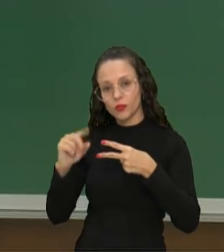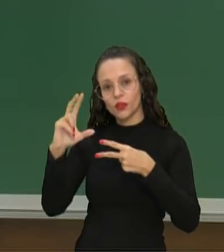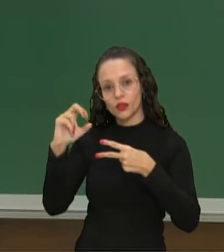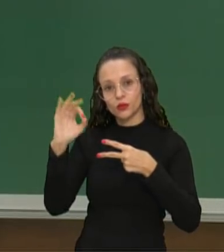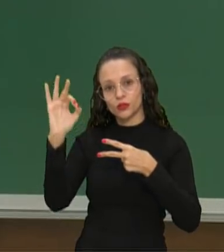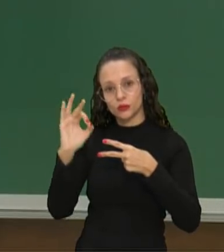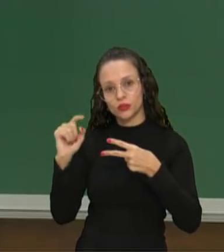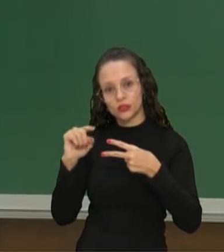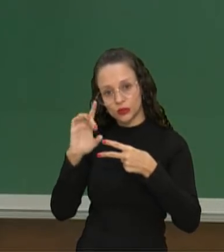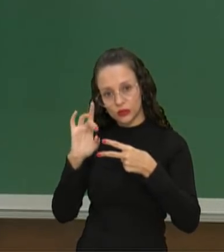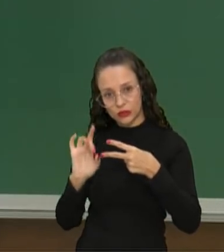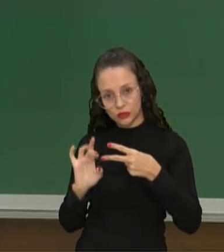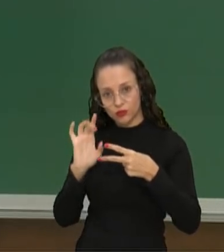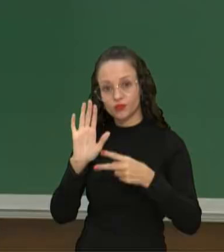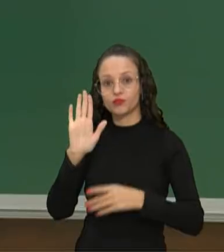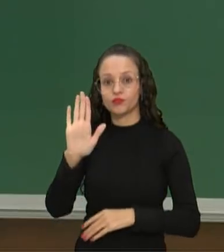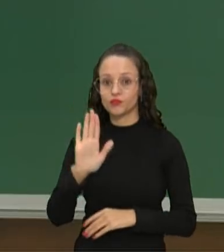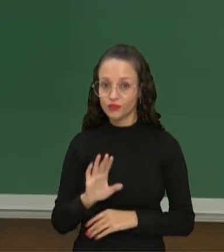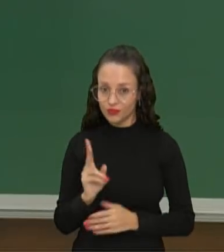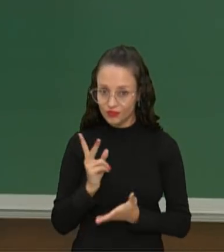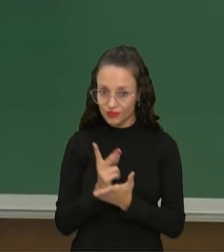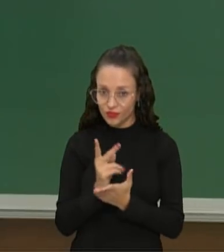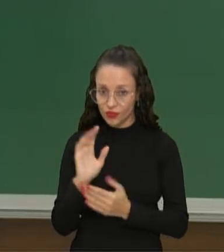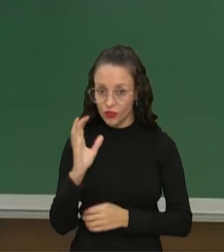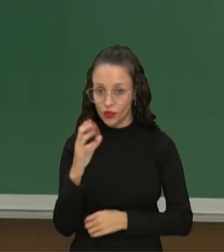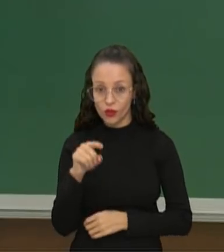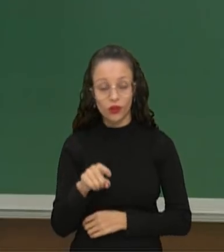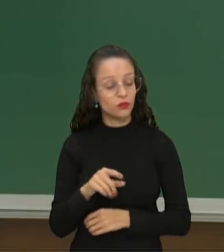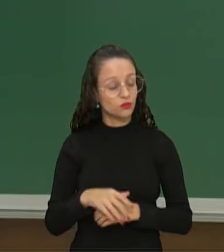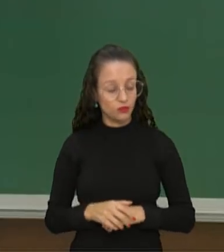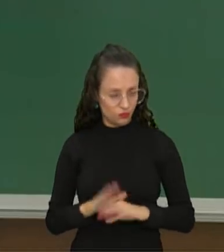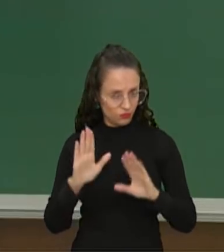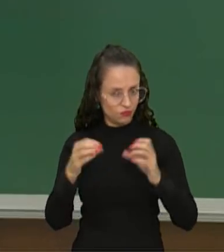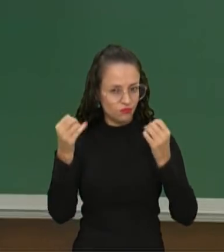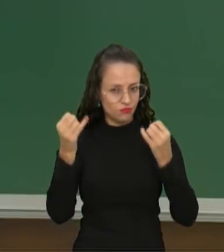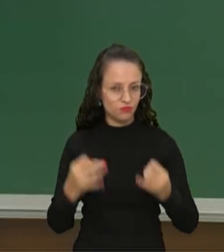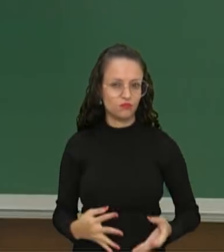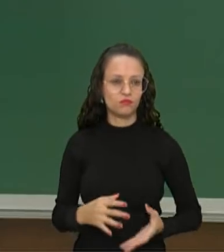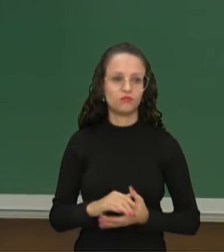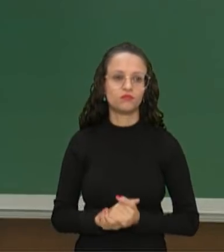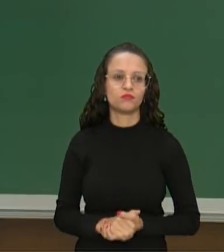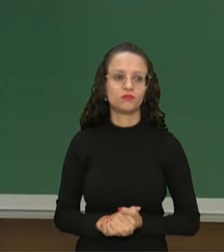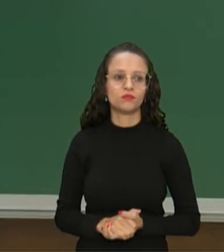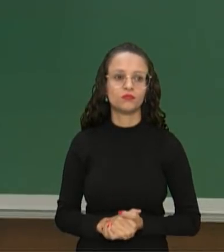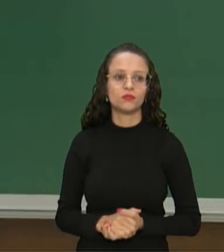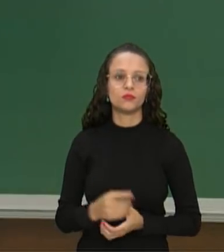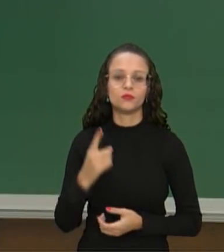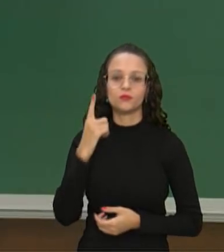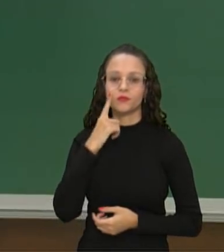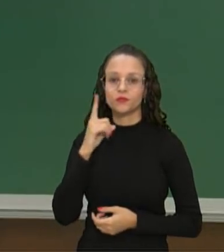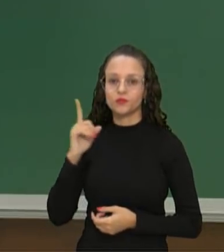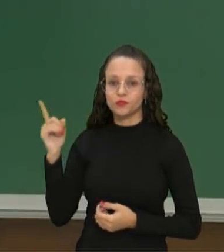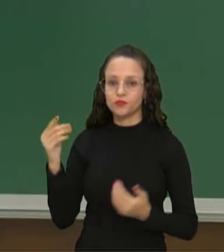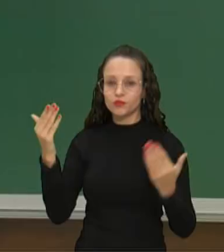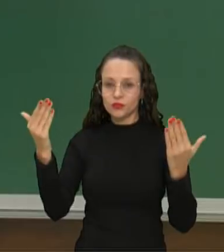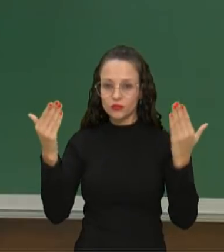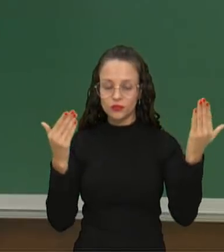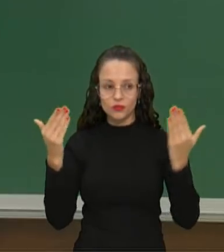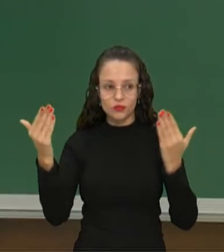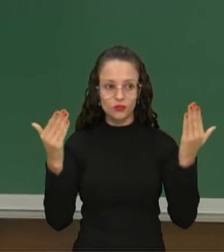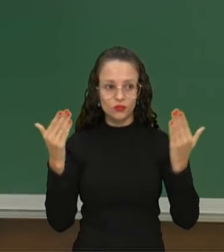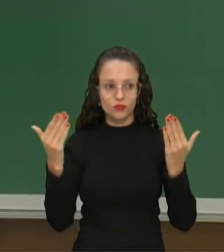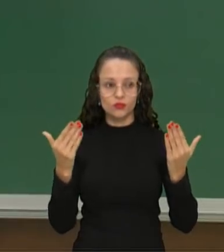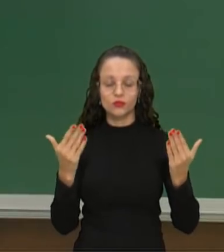nesse caso. Só que nem sempre isso acontece, que a gente já vai explicar, tá? Mas vejam aqui, só para a gente comparar agora